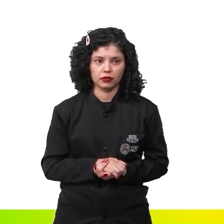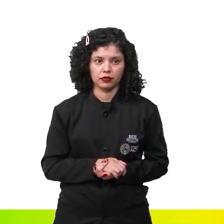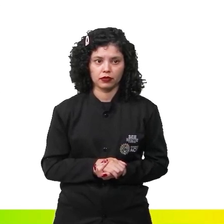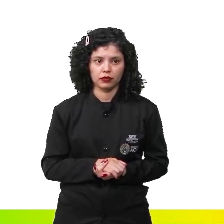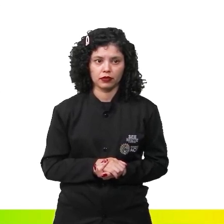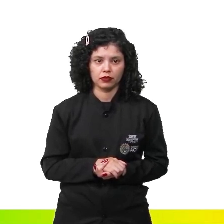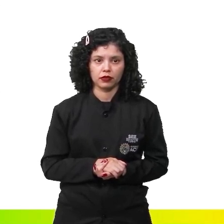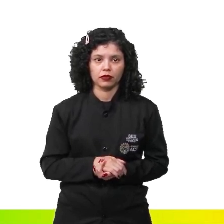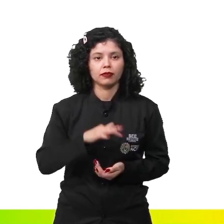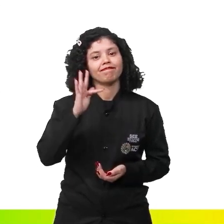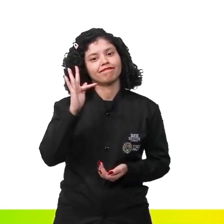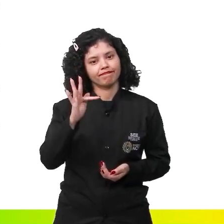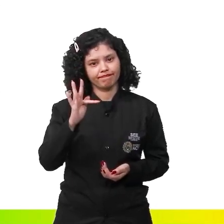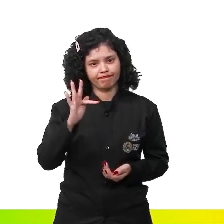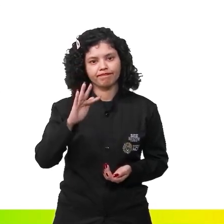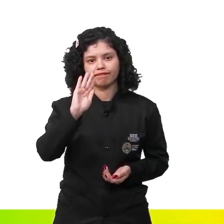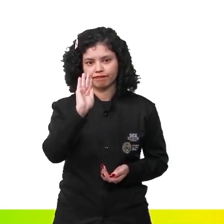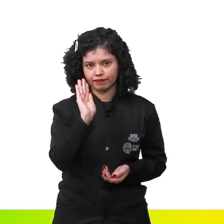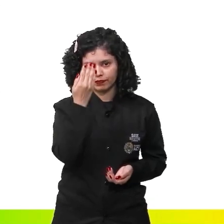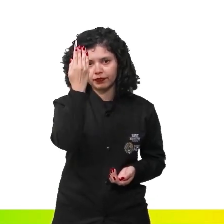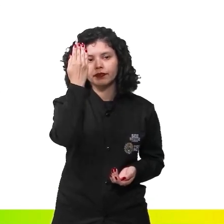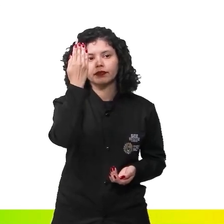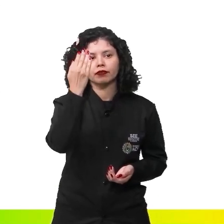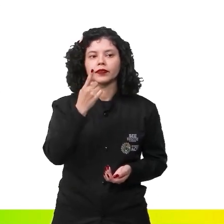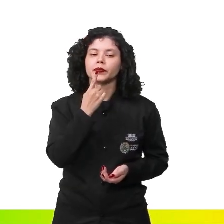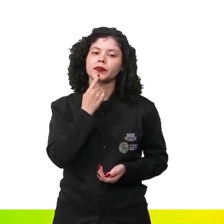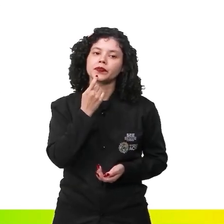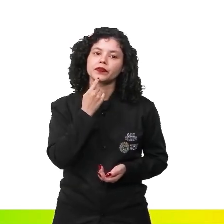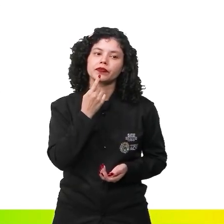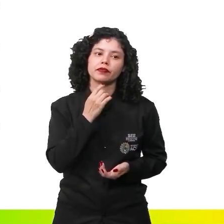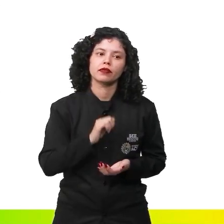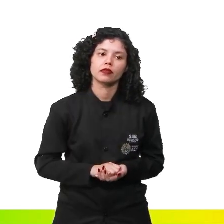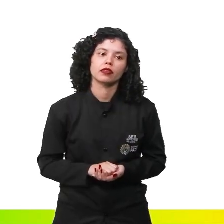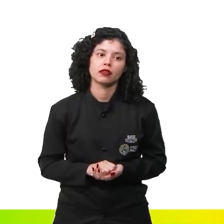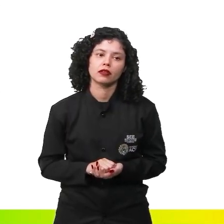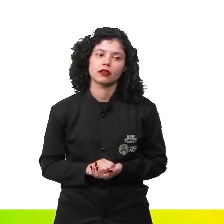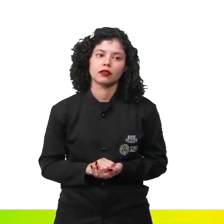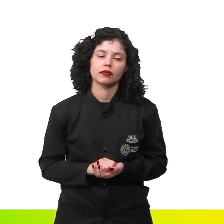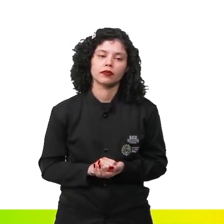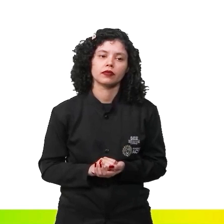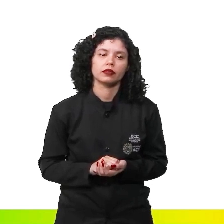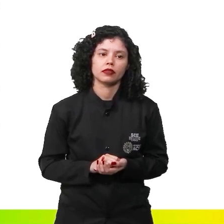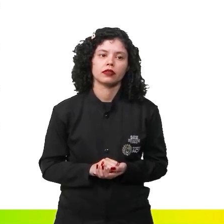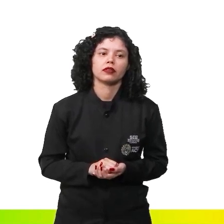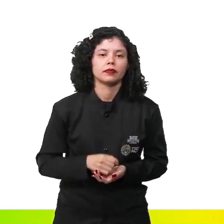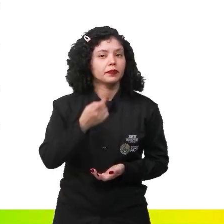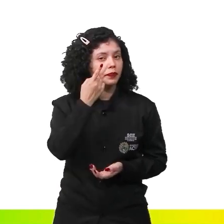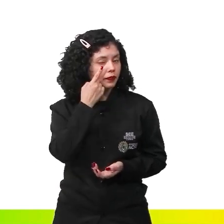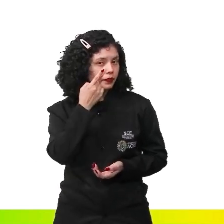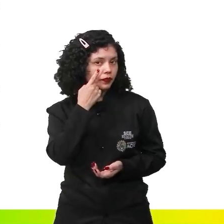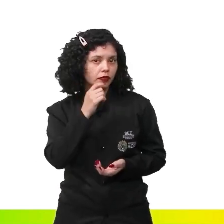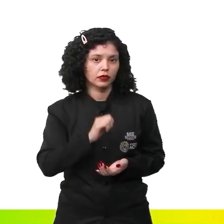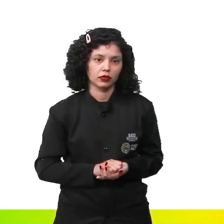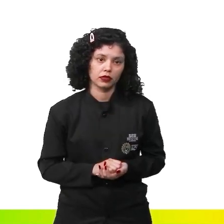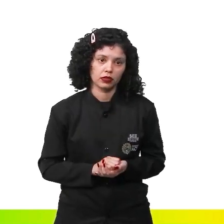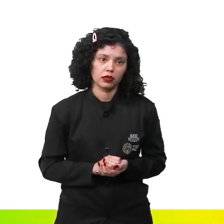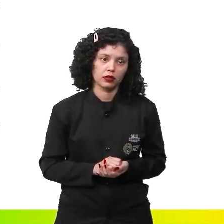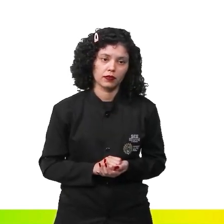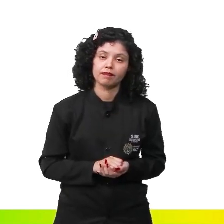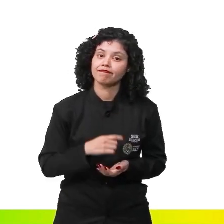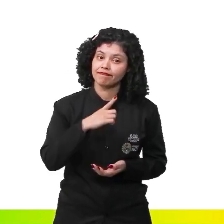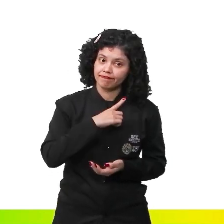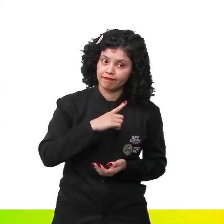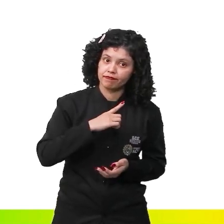ou o F falsa na cor vermelha, nós temos aí o Fzinho. Prestem bem atenção, a